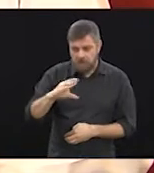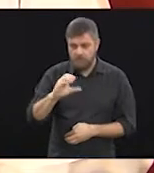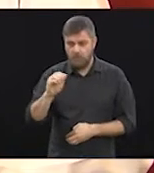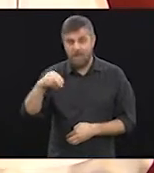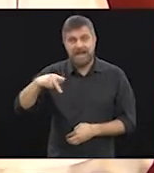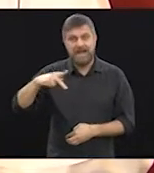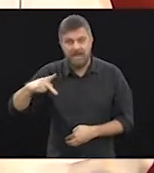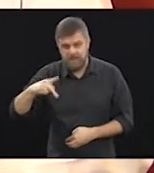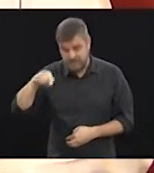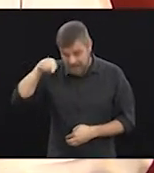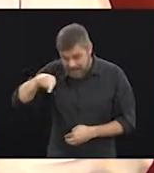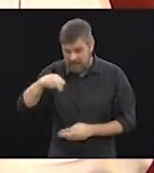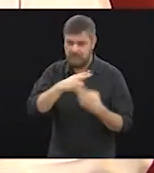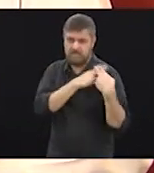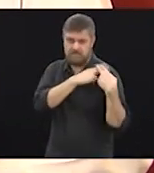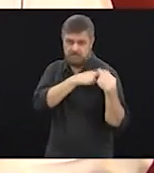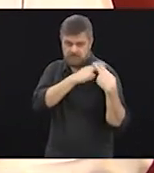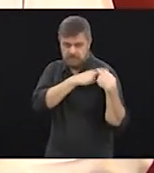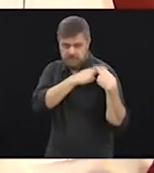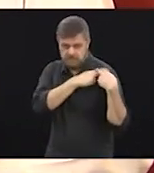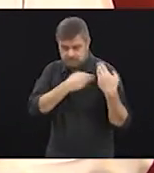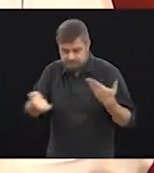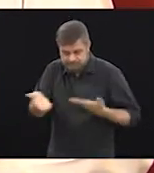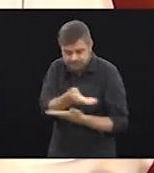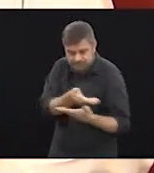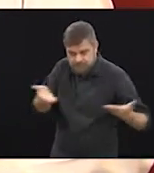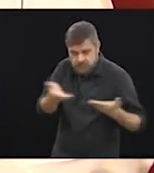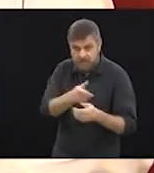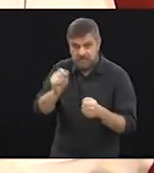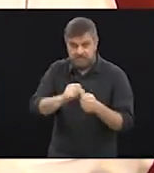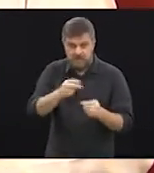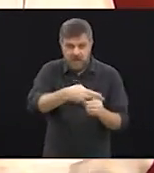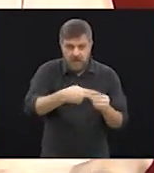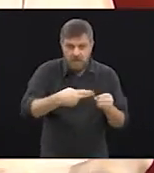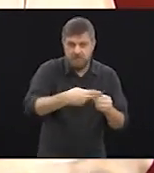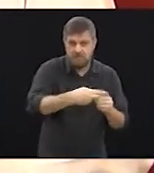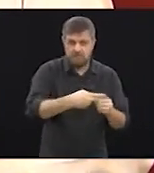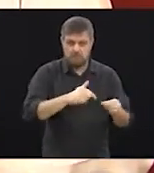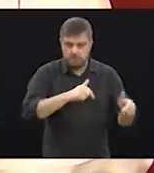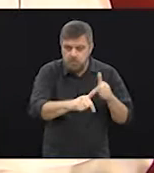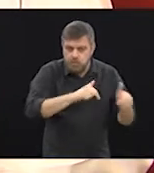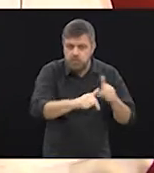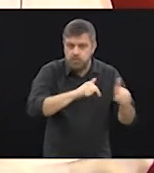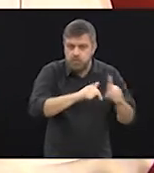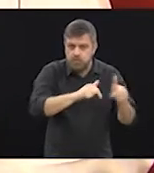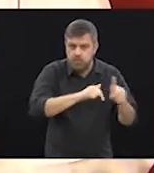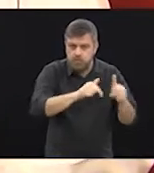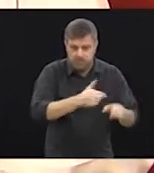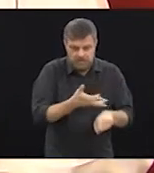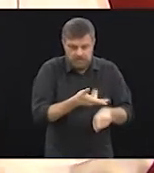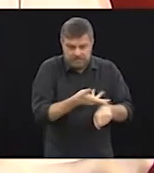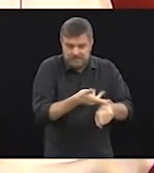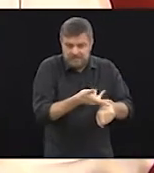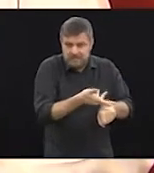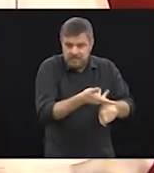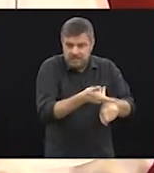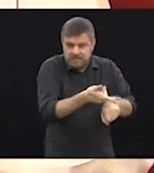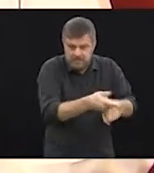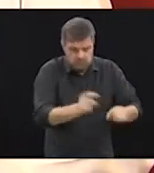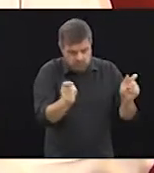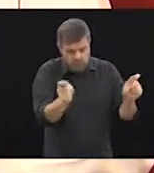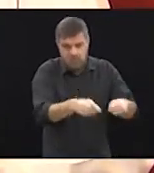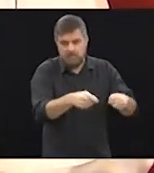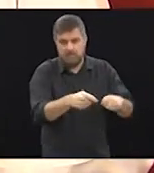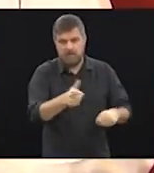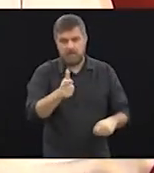menos se não todos, com a FUNCAMP. Isso faz com que a universidade trabalhe com mais agilidade, com